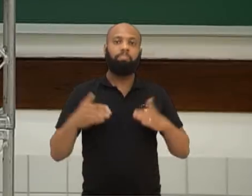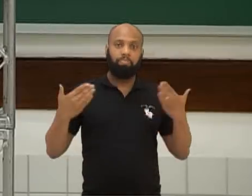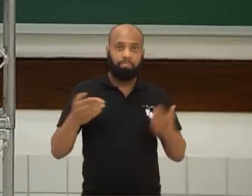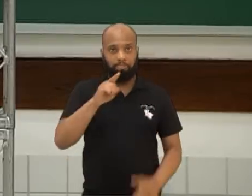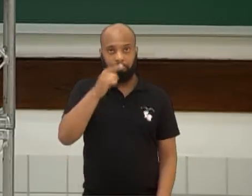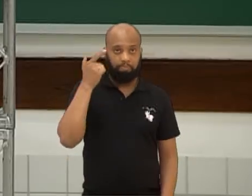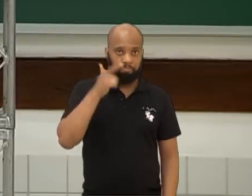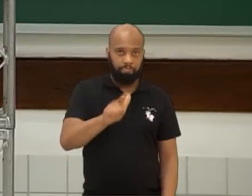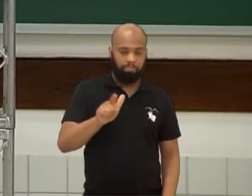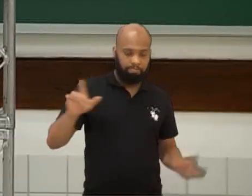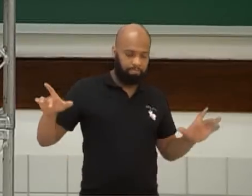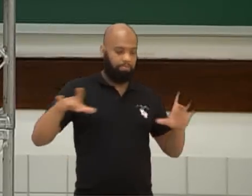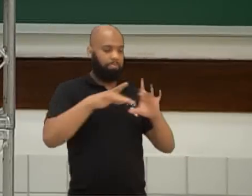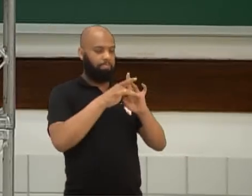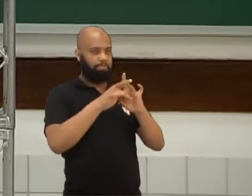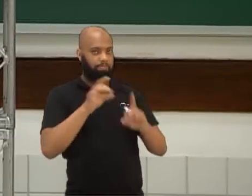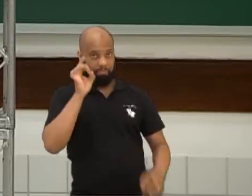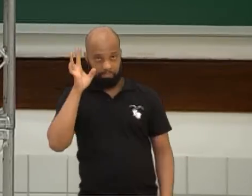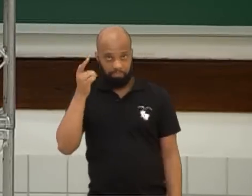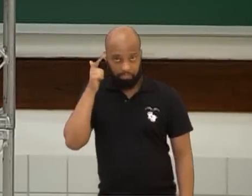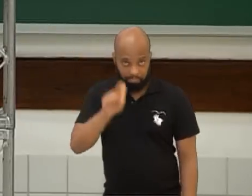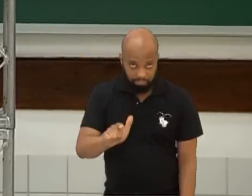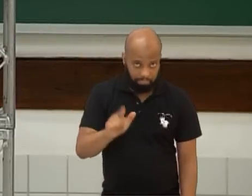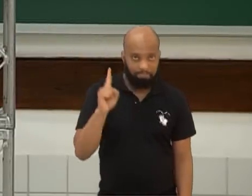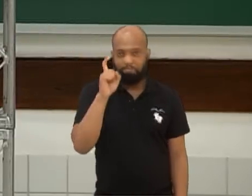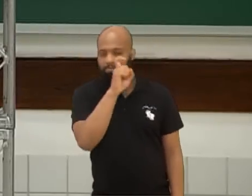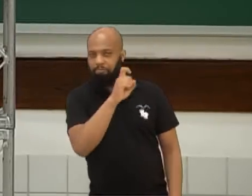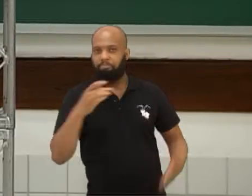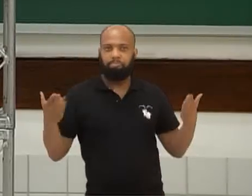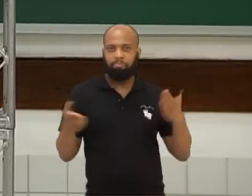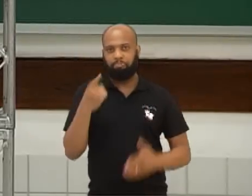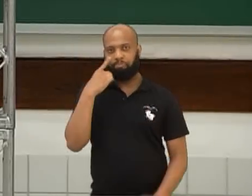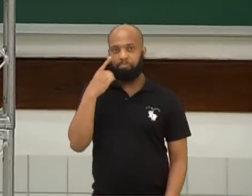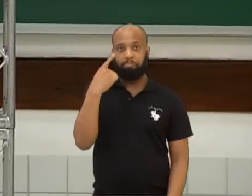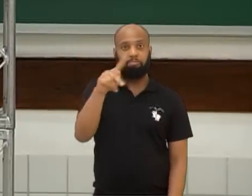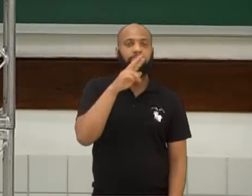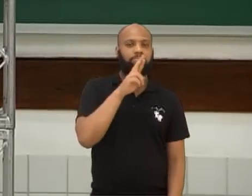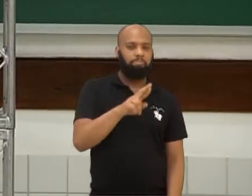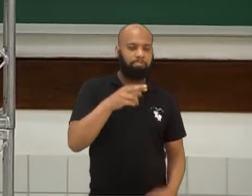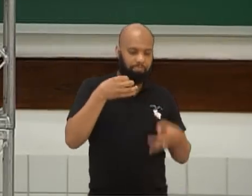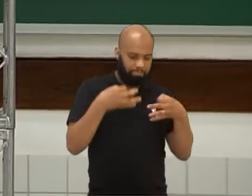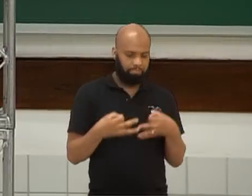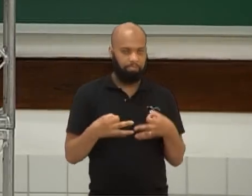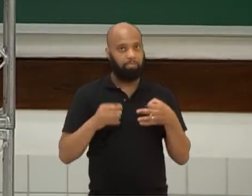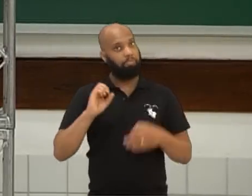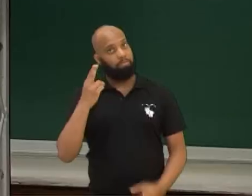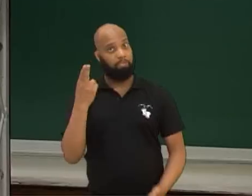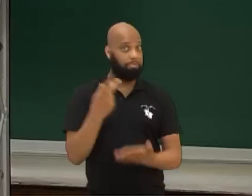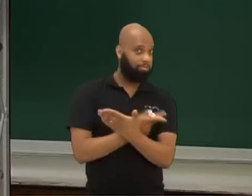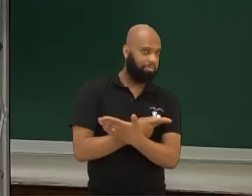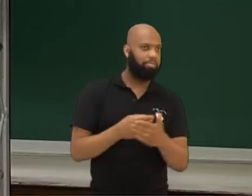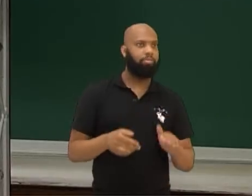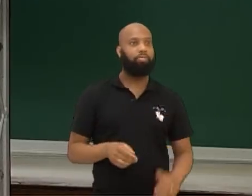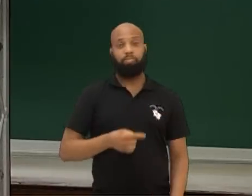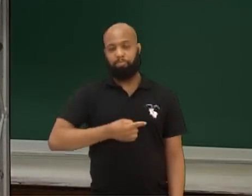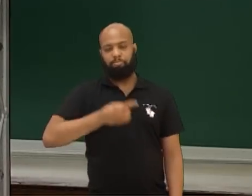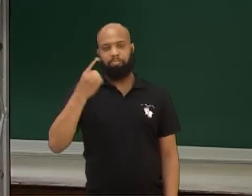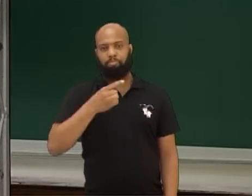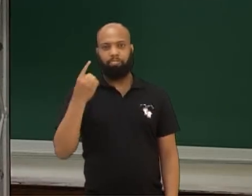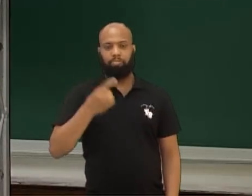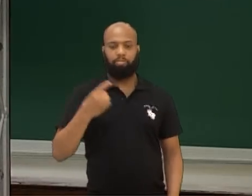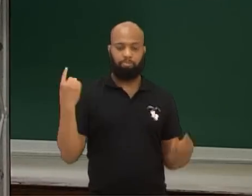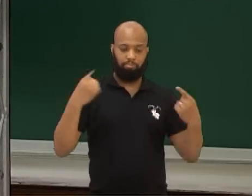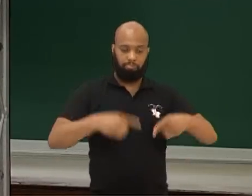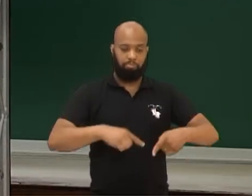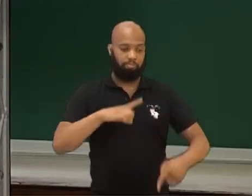aí, conseguiram associar? Foi fácil? Difícil? Vamos, vem comigo aqui para a gente corrigir. Então lá, então no primeiro jogo, o Mário tem